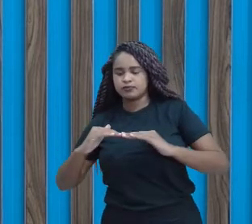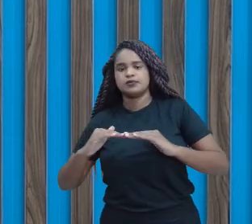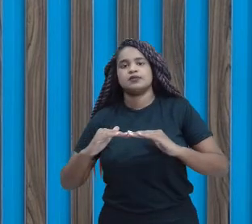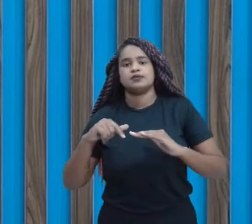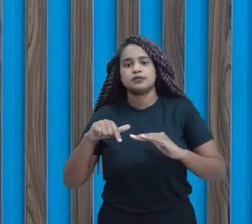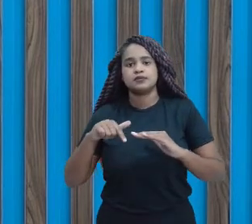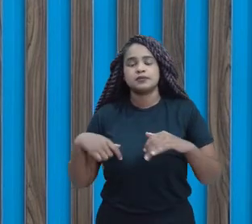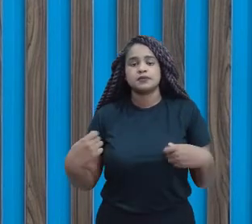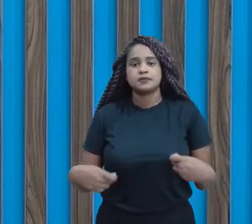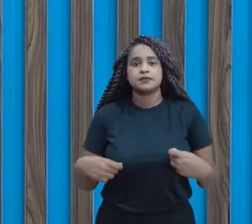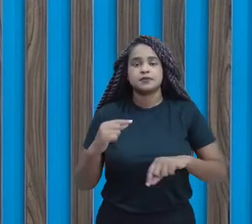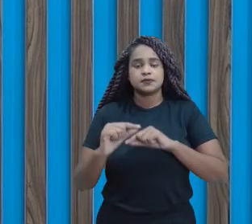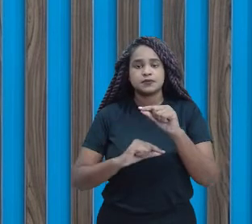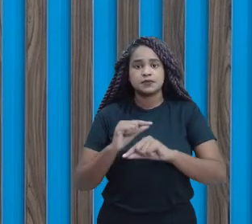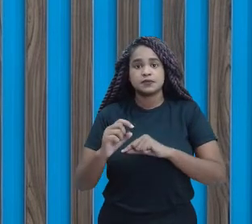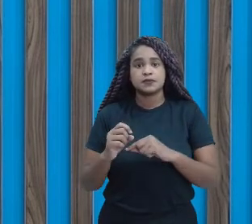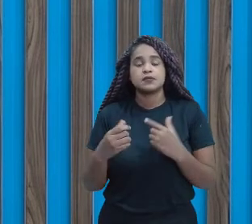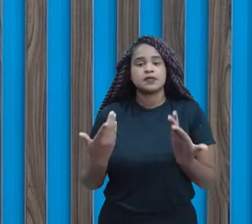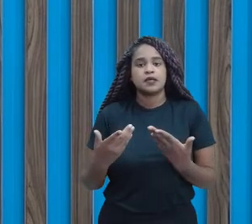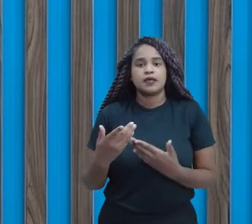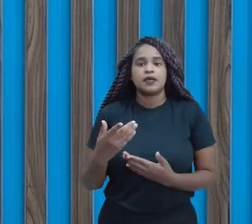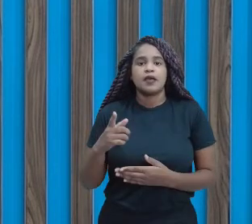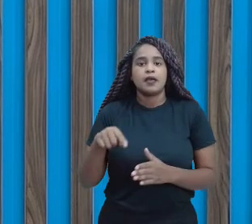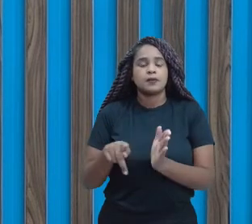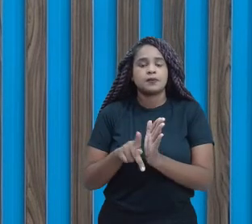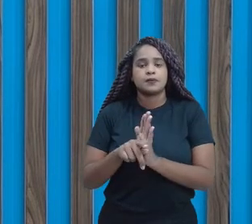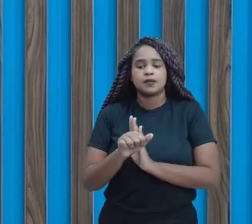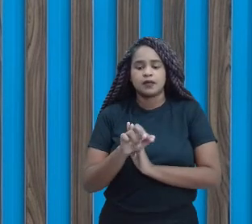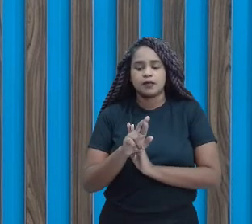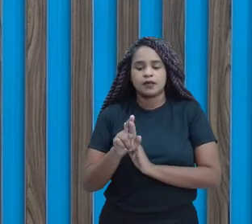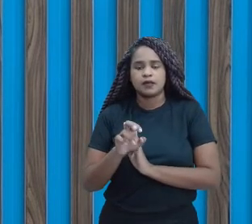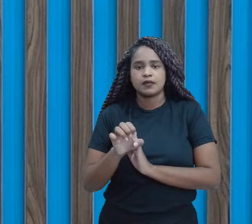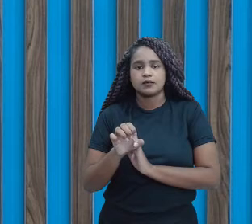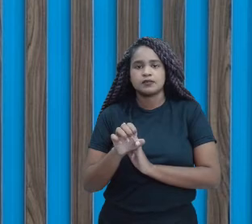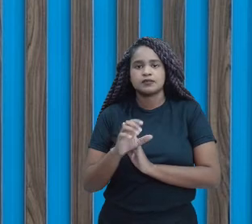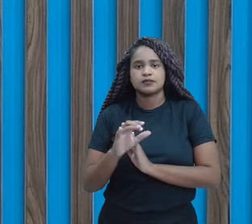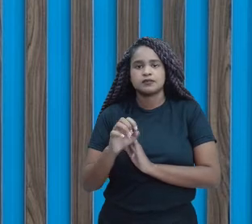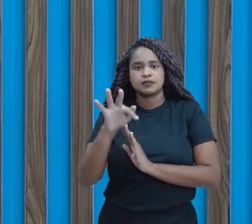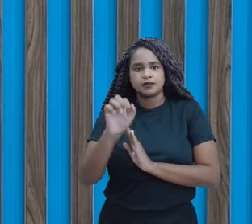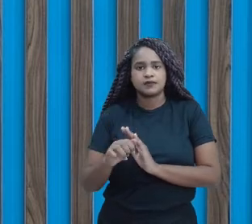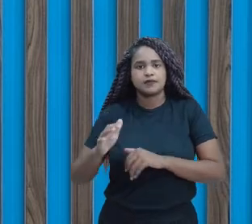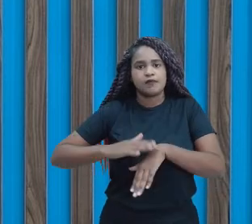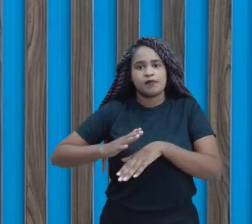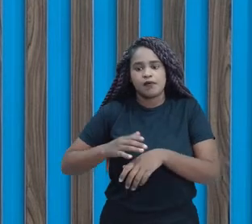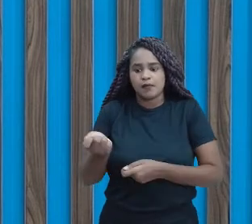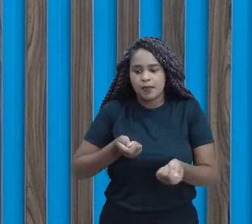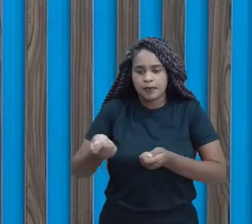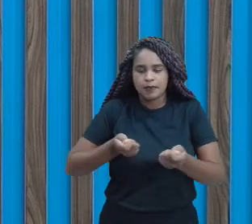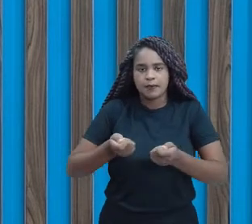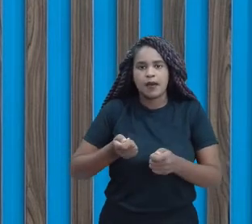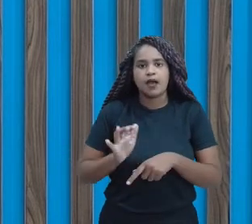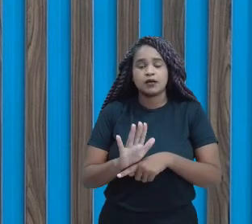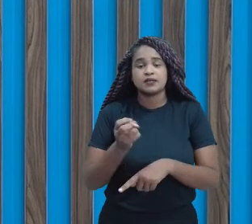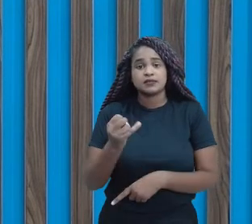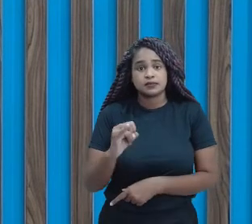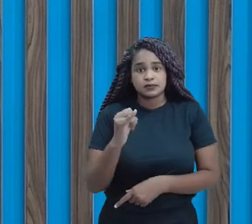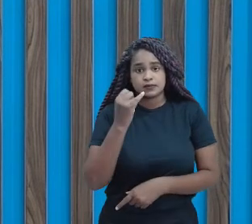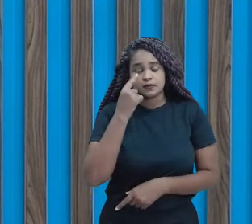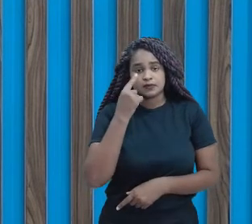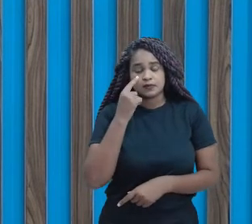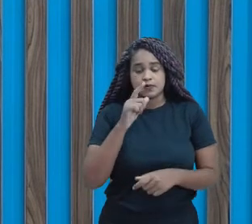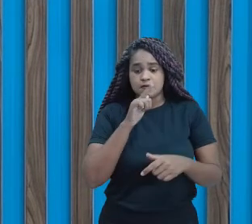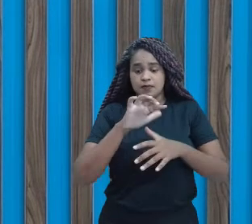diques, se não forem os arrecifes, né? Recife, daqui a 10, 15 anos, se o oceano aumentar mais 1 grau